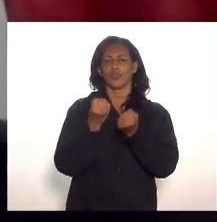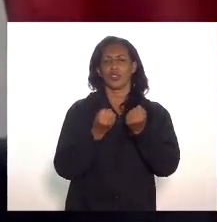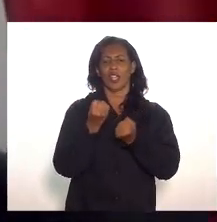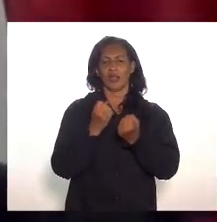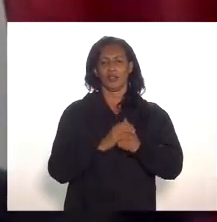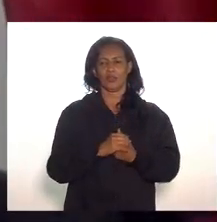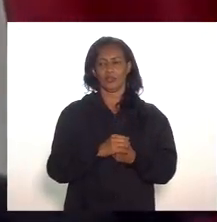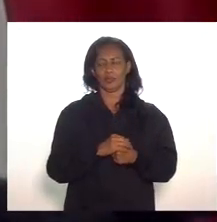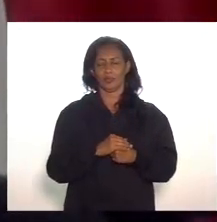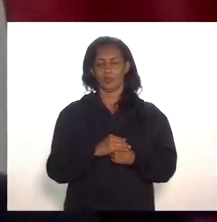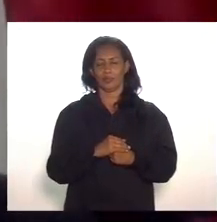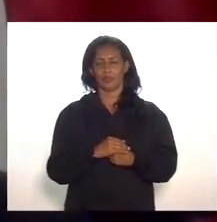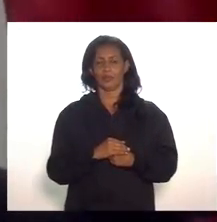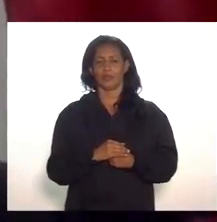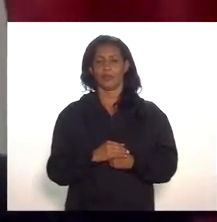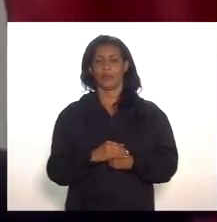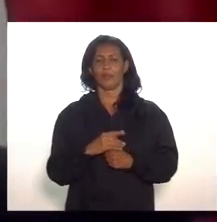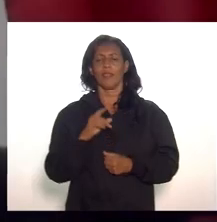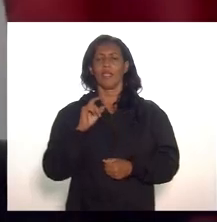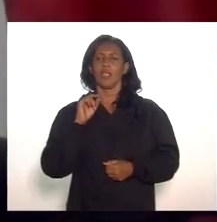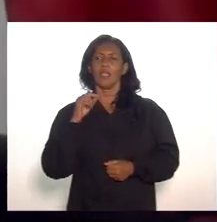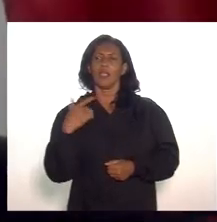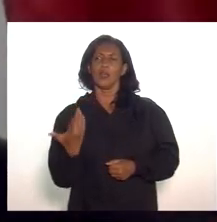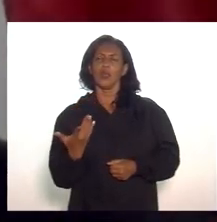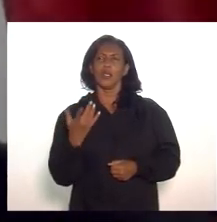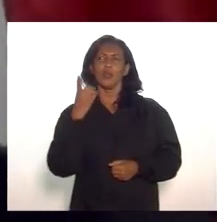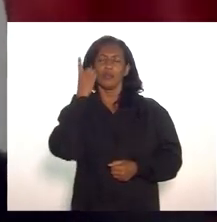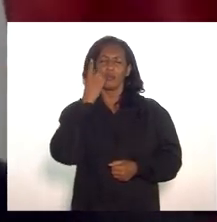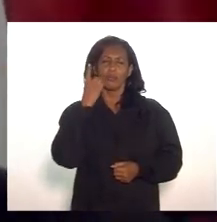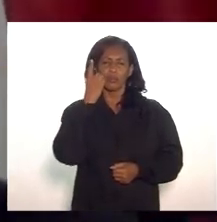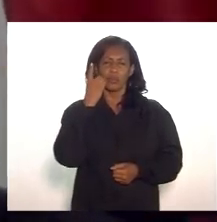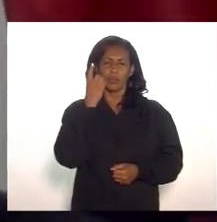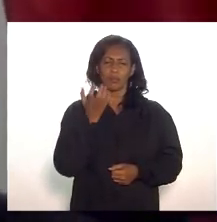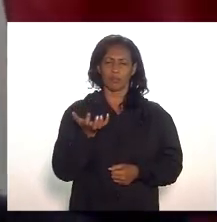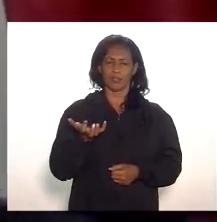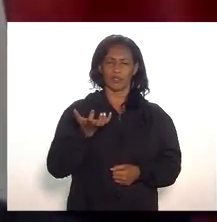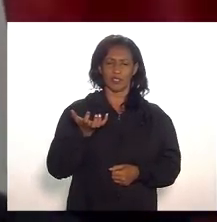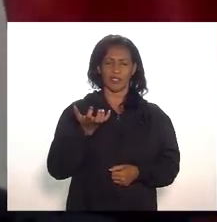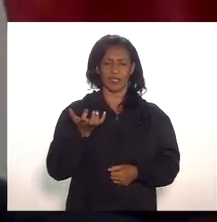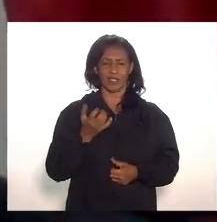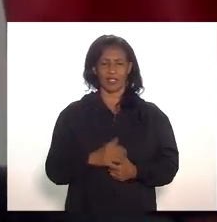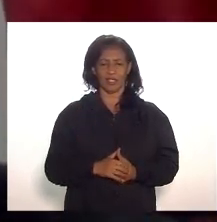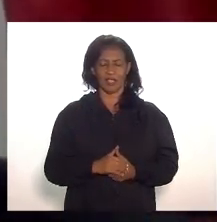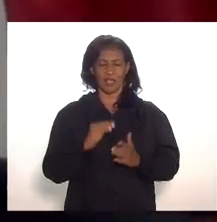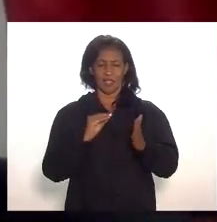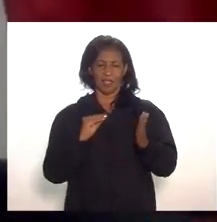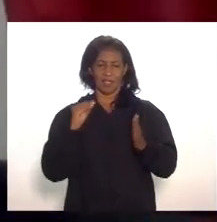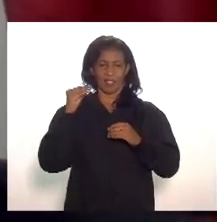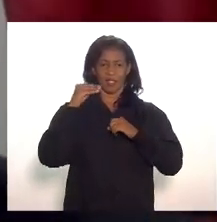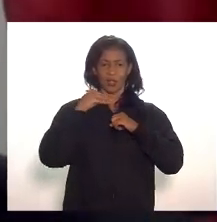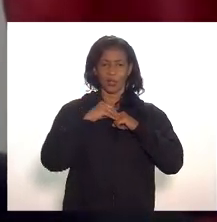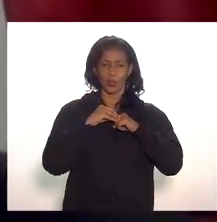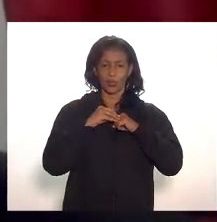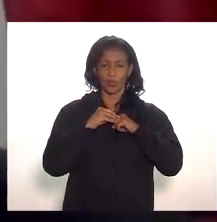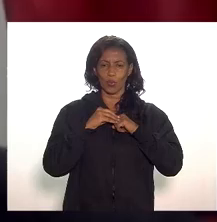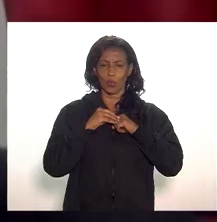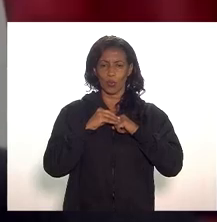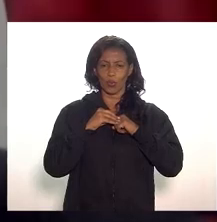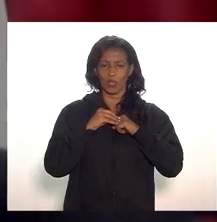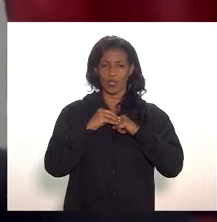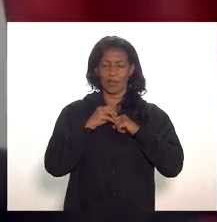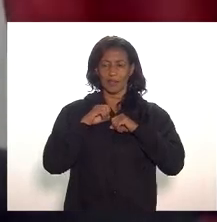autovistoria. E o que pretende o nobre deputado Amorim é incluir na exclusão